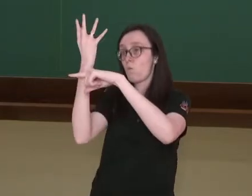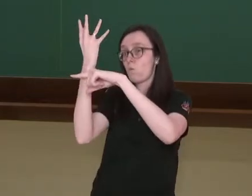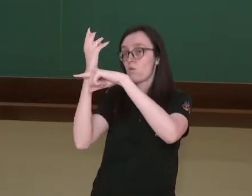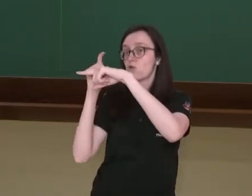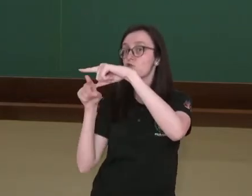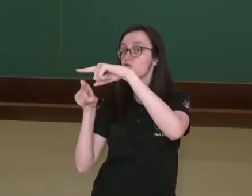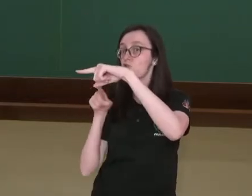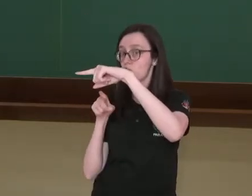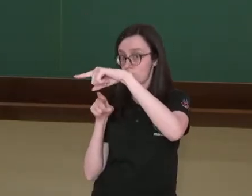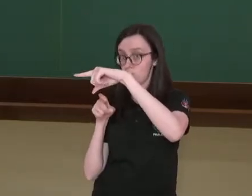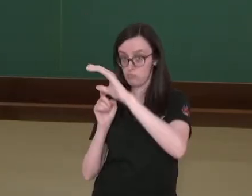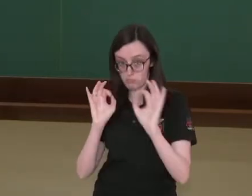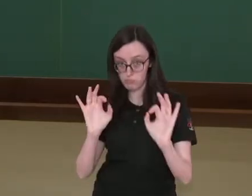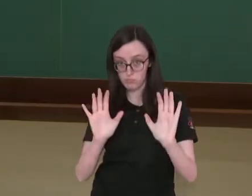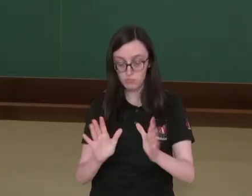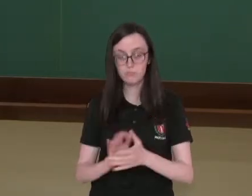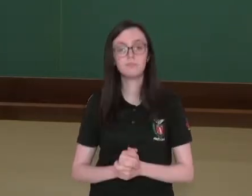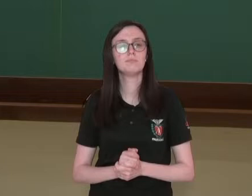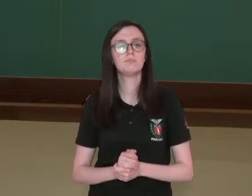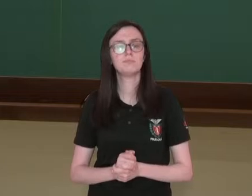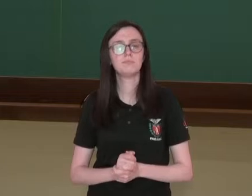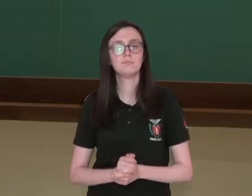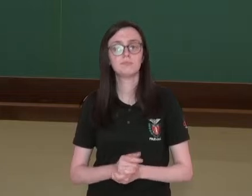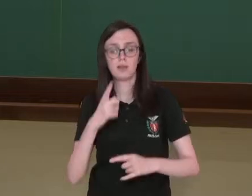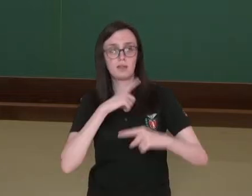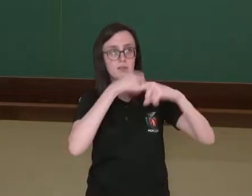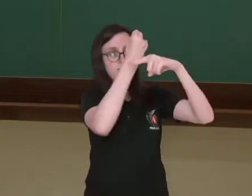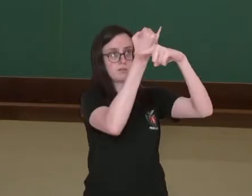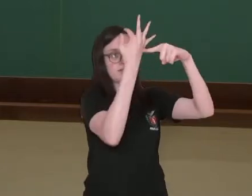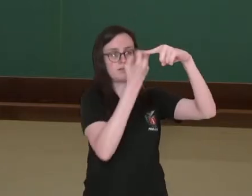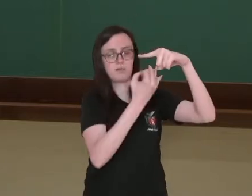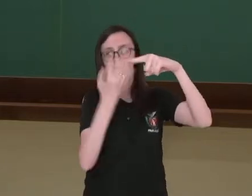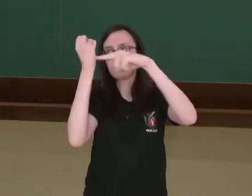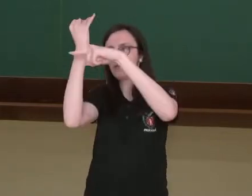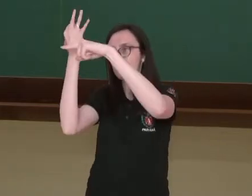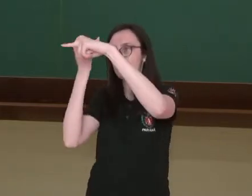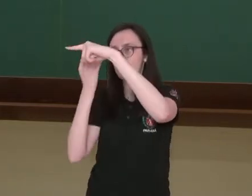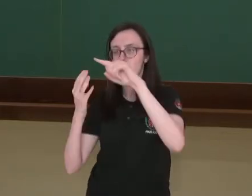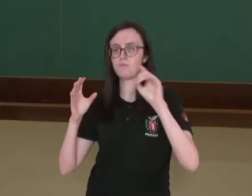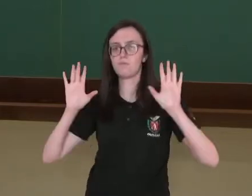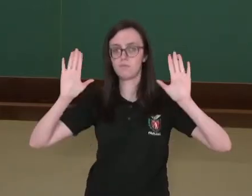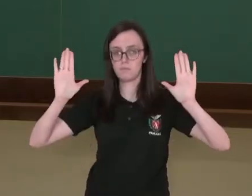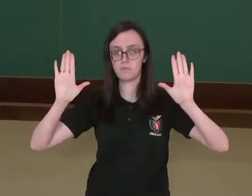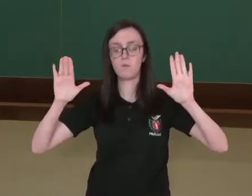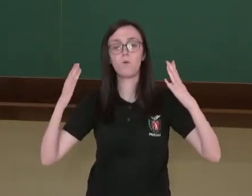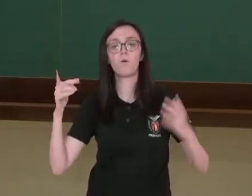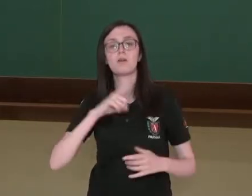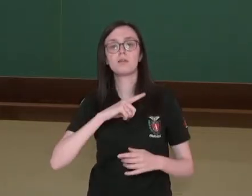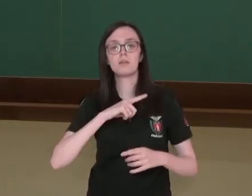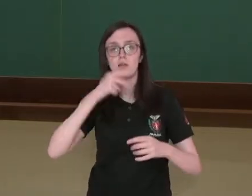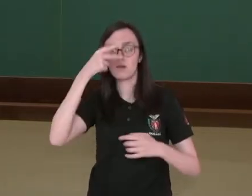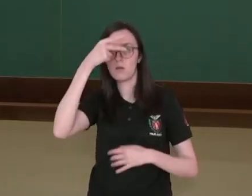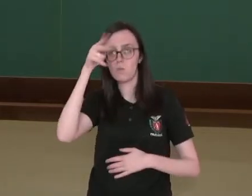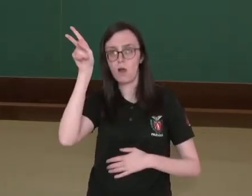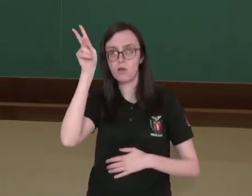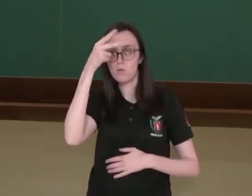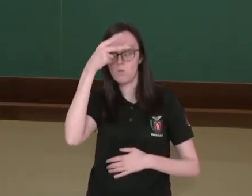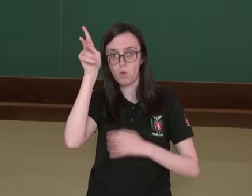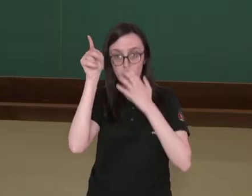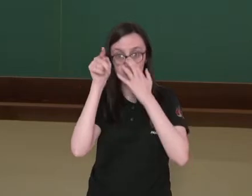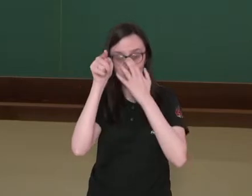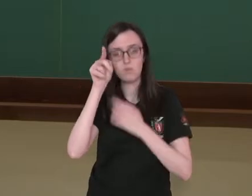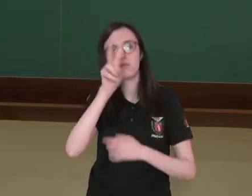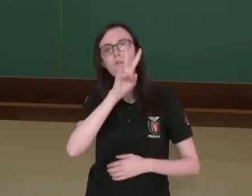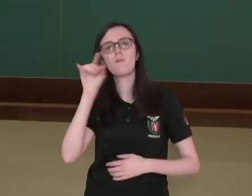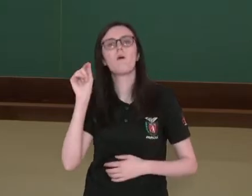para x. Ou seja, aqui eu tenho uma razão e aqui eu tenho uma outra razão. Quando eu tenho igualdade de duas razões,